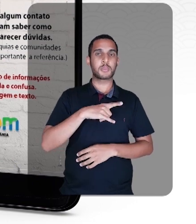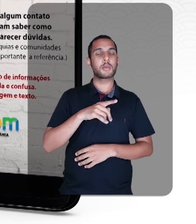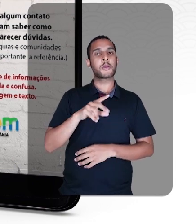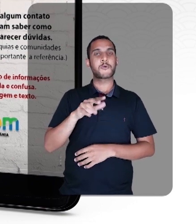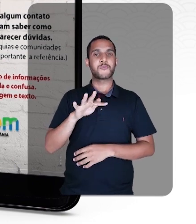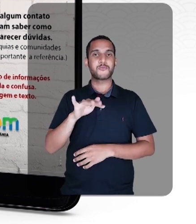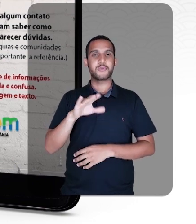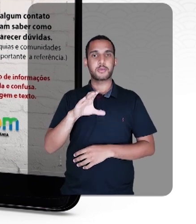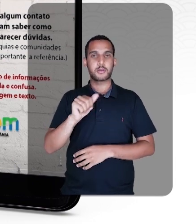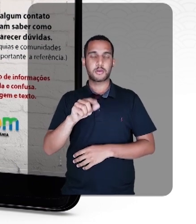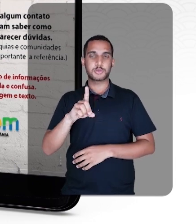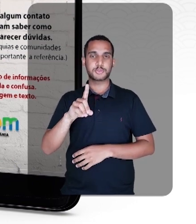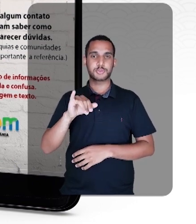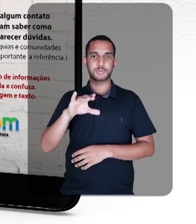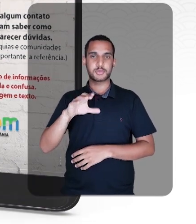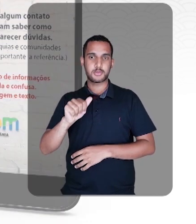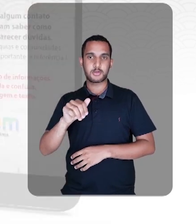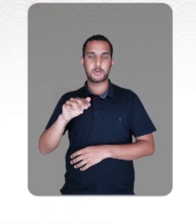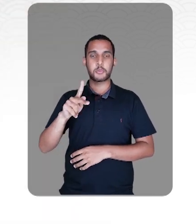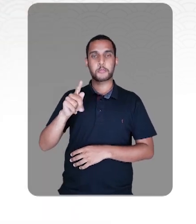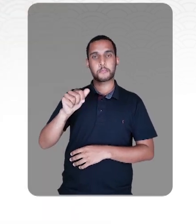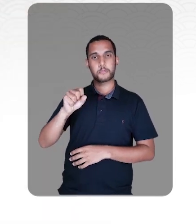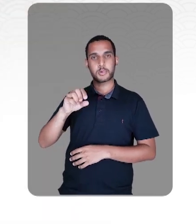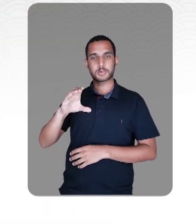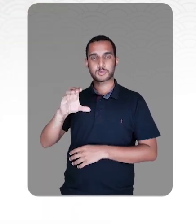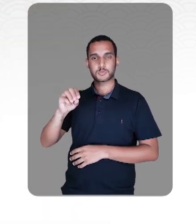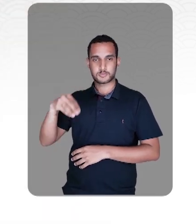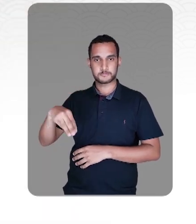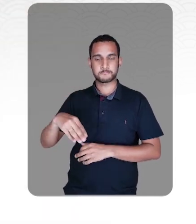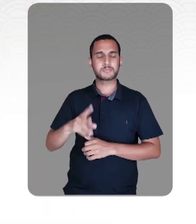próxima. Fica a dica Pascom, toda sexta.